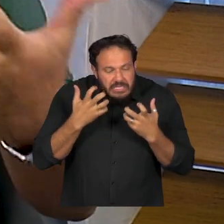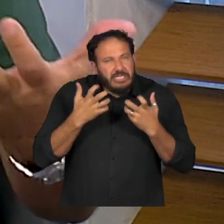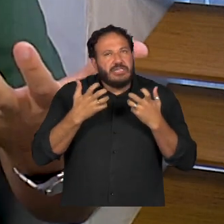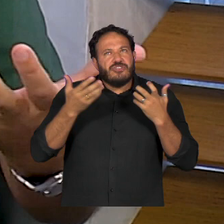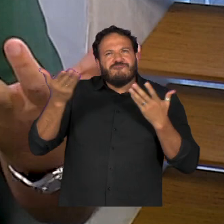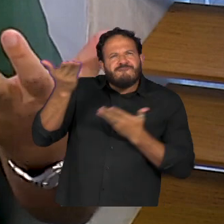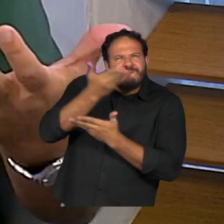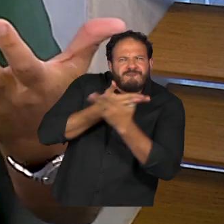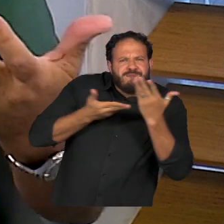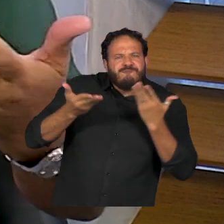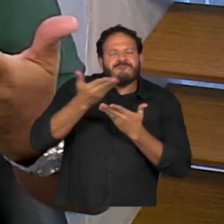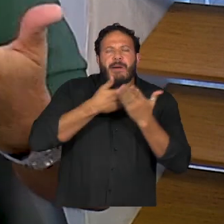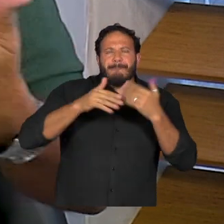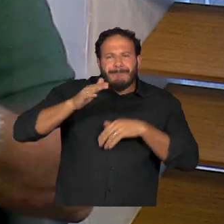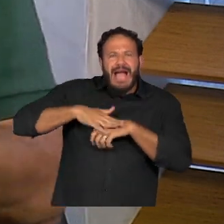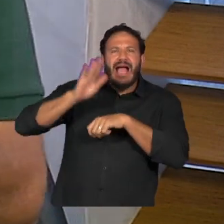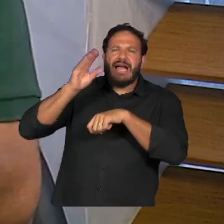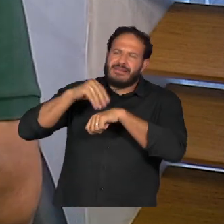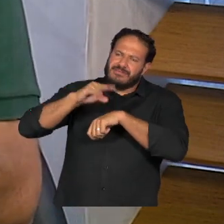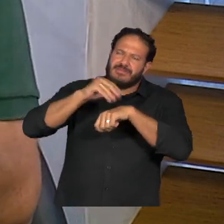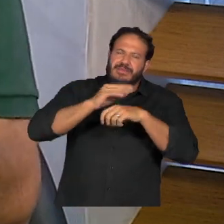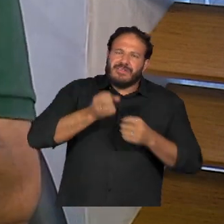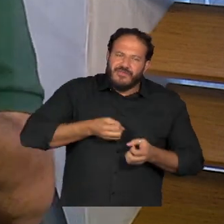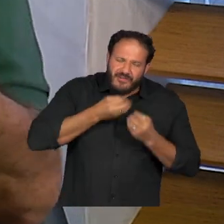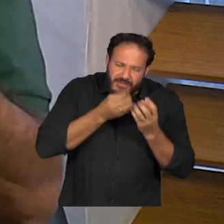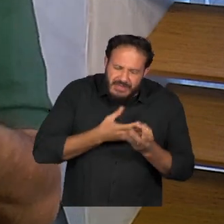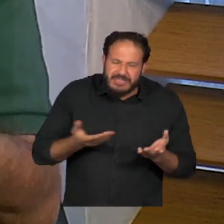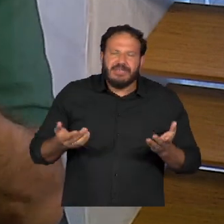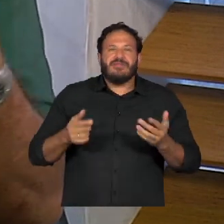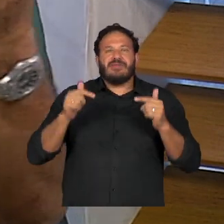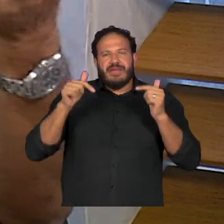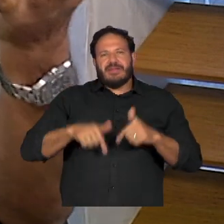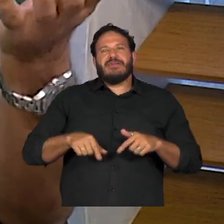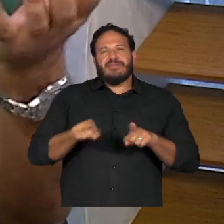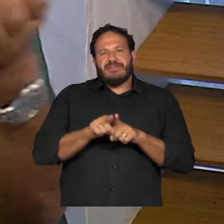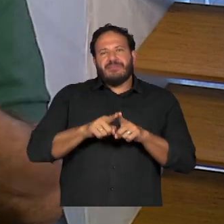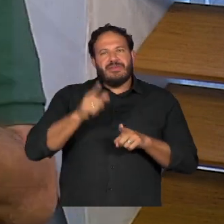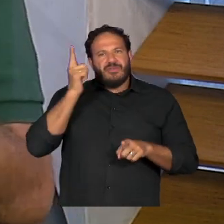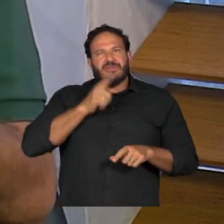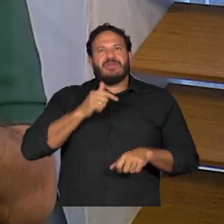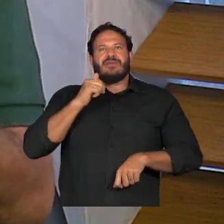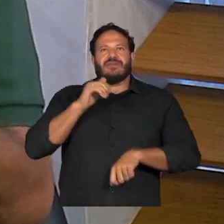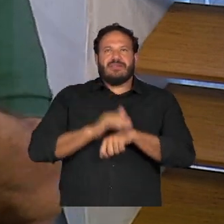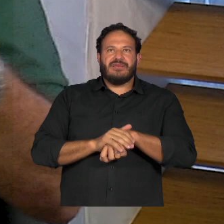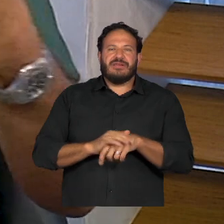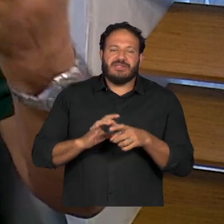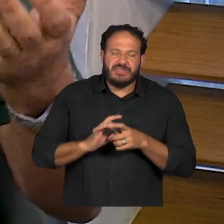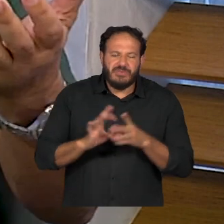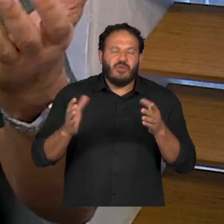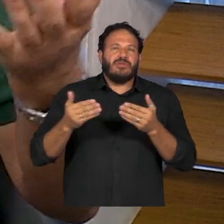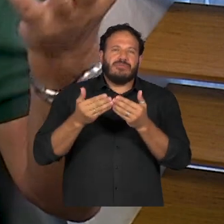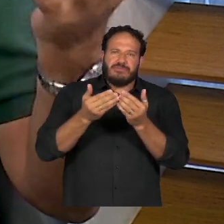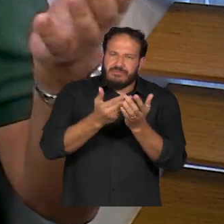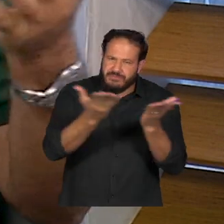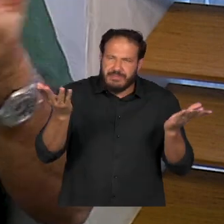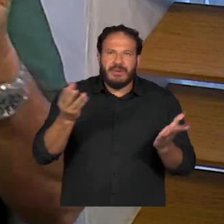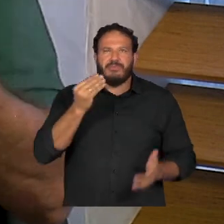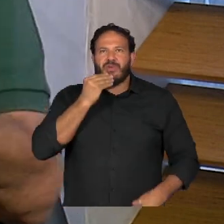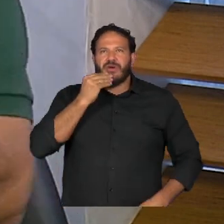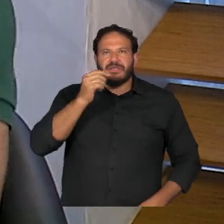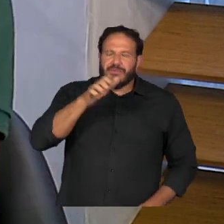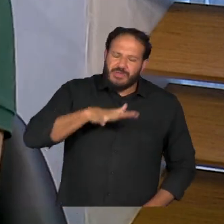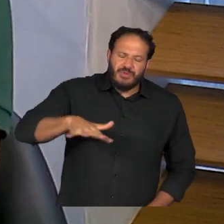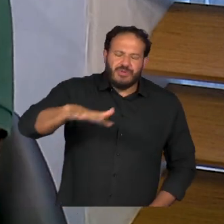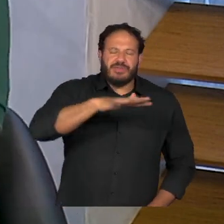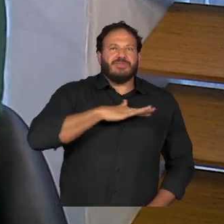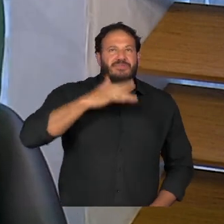mais informações e evidentemente a se dispõe a oferecer a abrir as suas portas para todos aqueles que